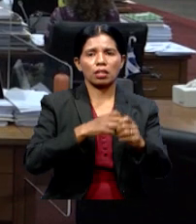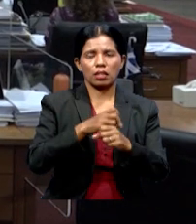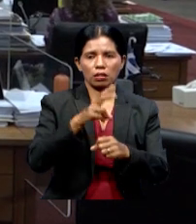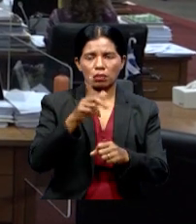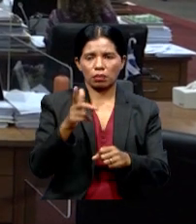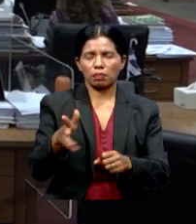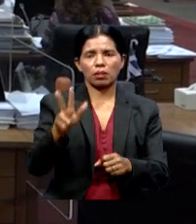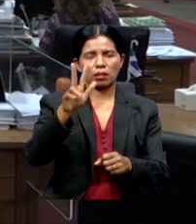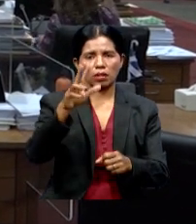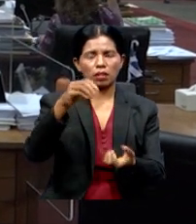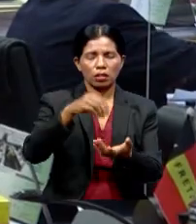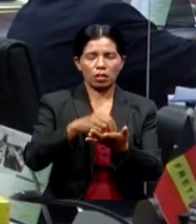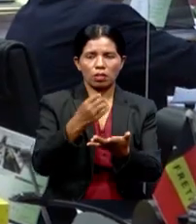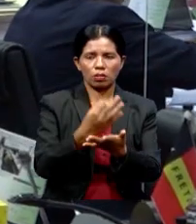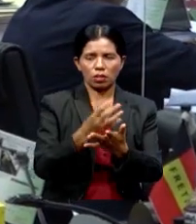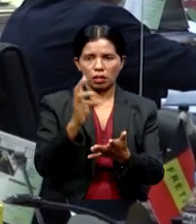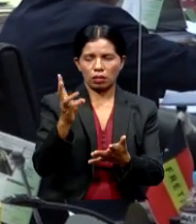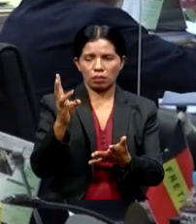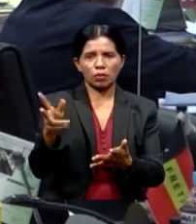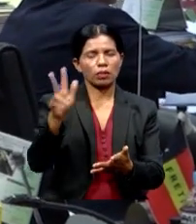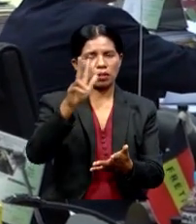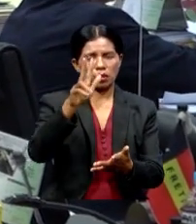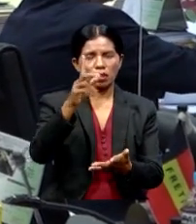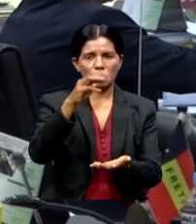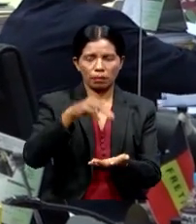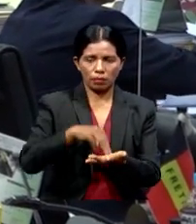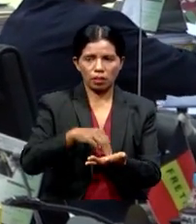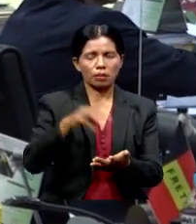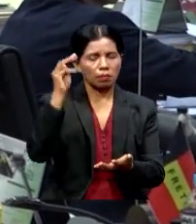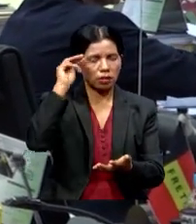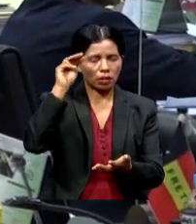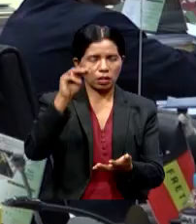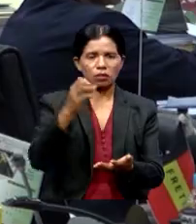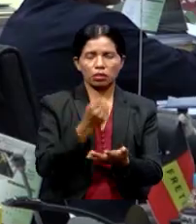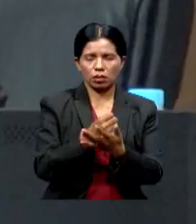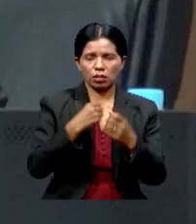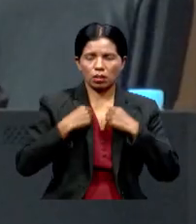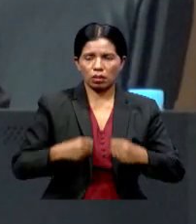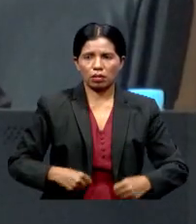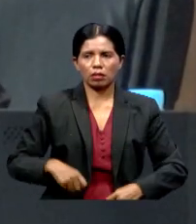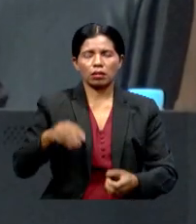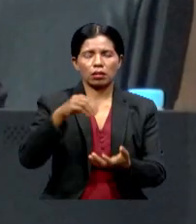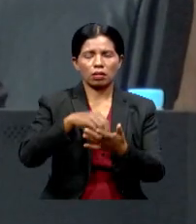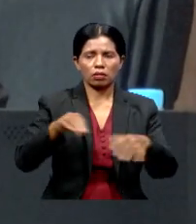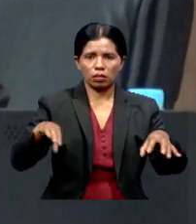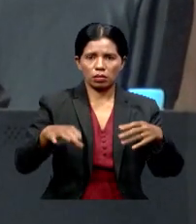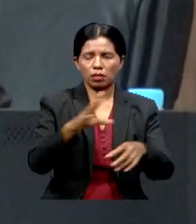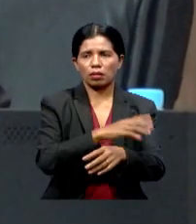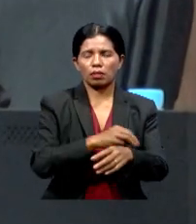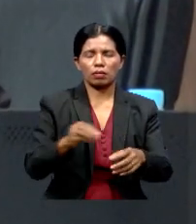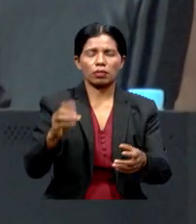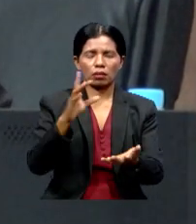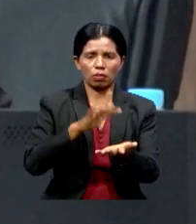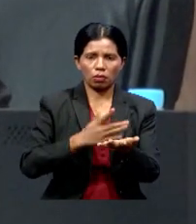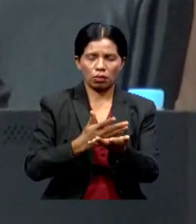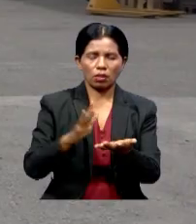Recintolo, aloca Tokon ne Nulo Recintolo, ba Ministério Saúde, Tokon Sia aloca ba serviço autônomo